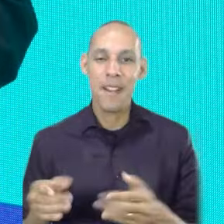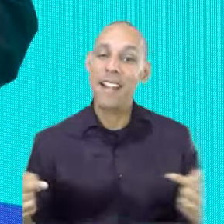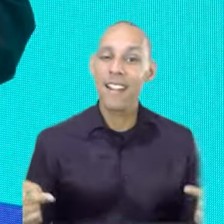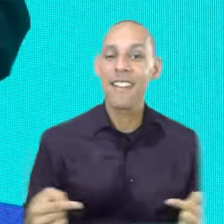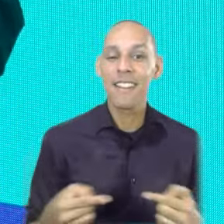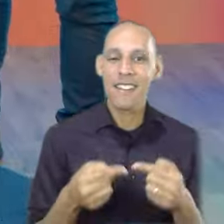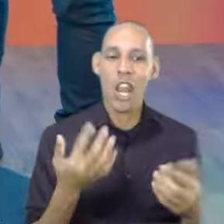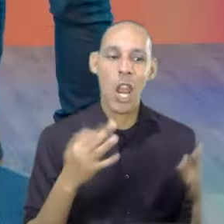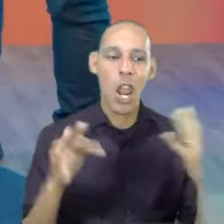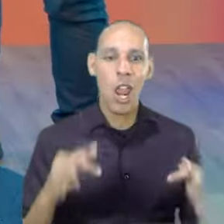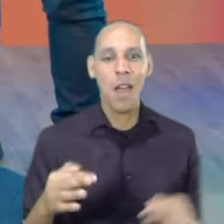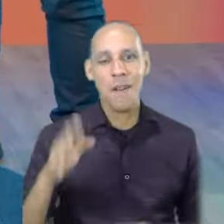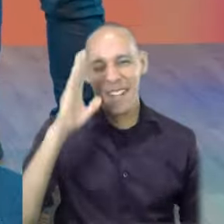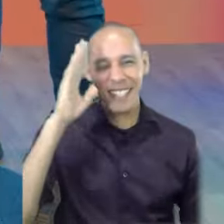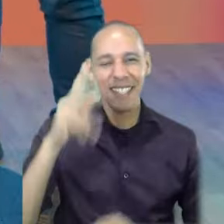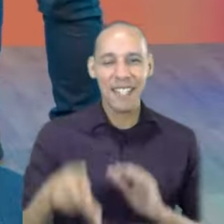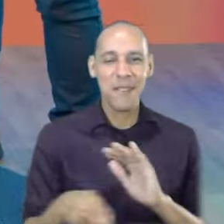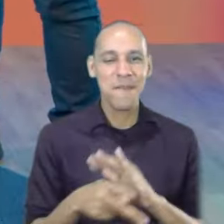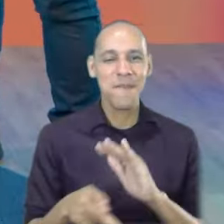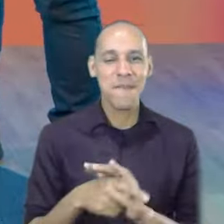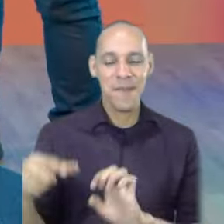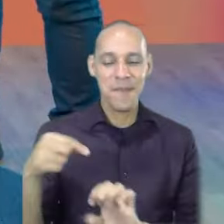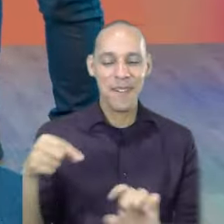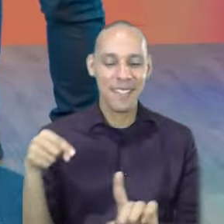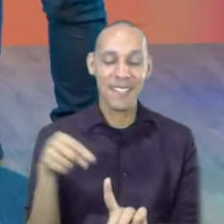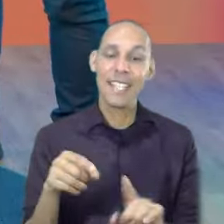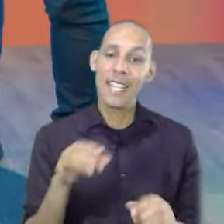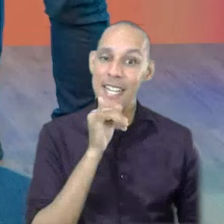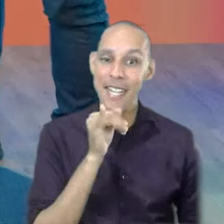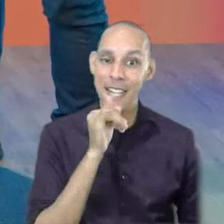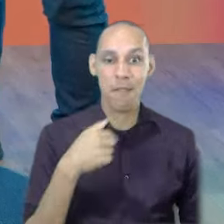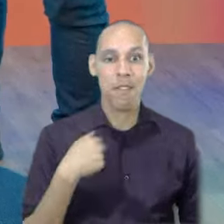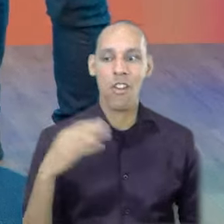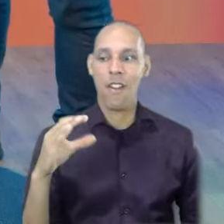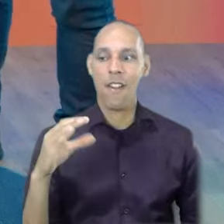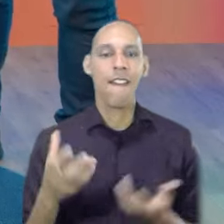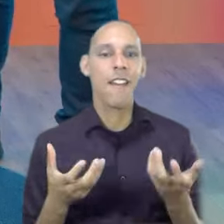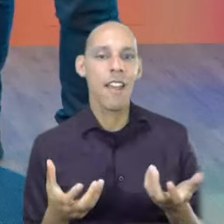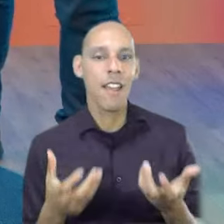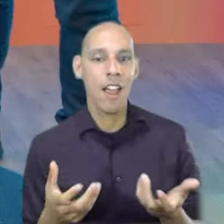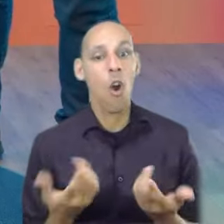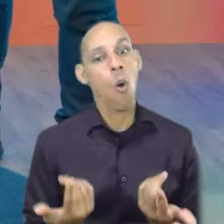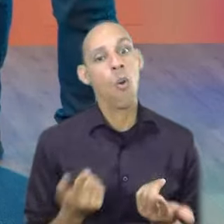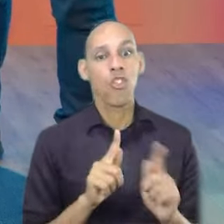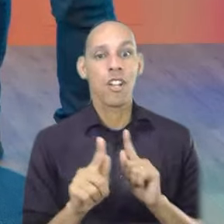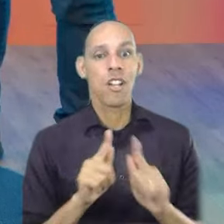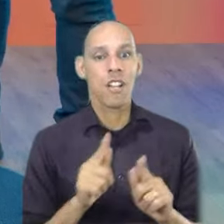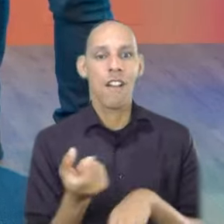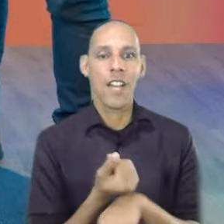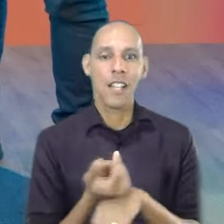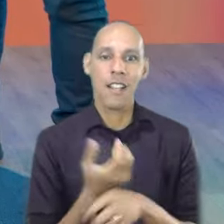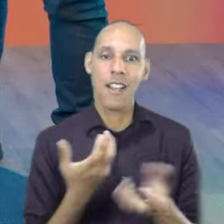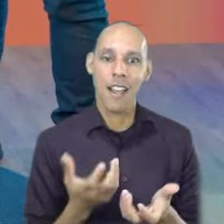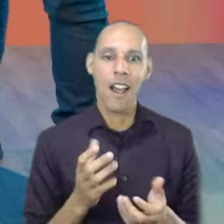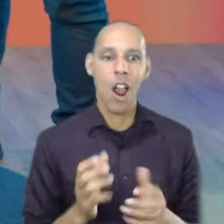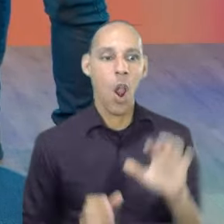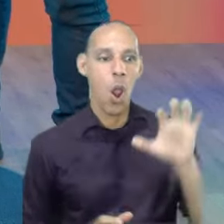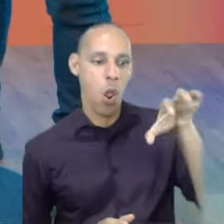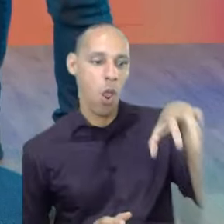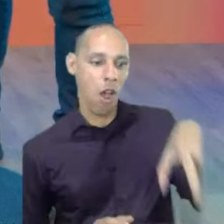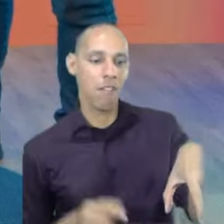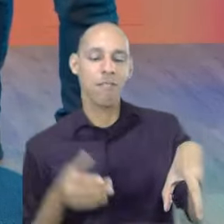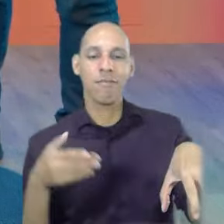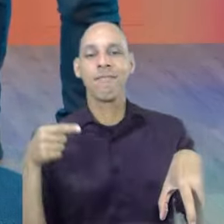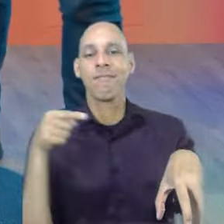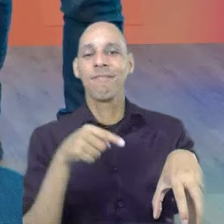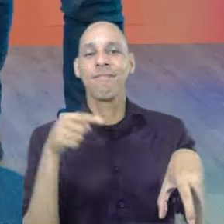dos empreendedores. Então, se eu quero, por exemplo, ter acesso a crédito, melhorar minha gestão financeira, eu vou ter um grande bloco de